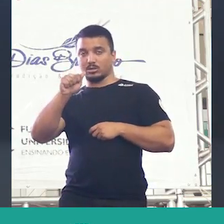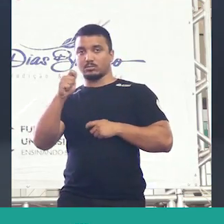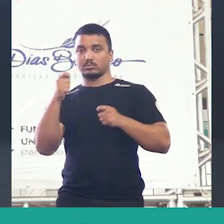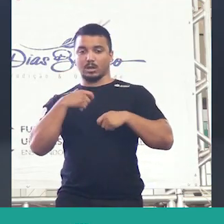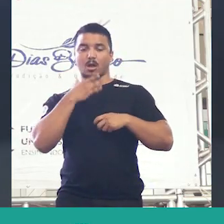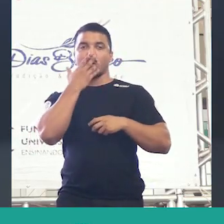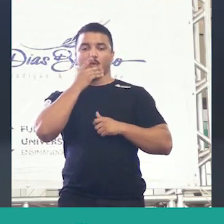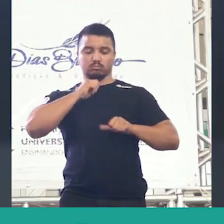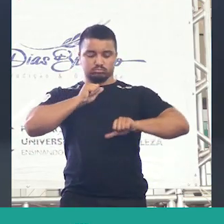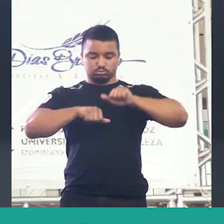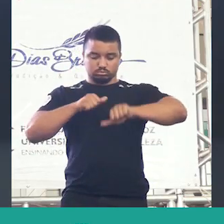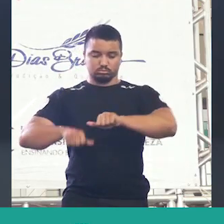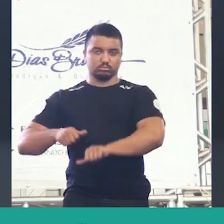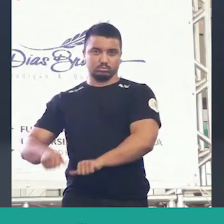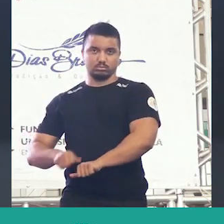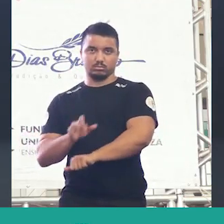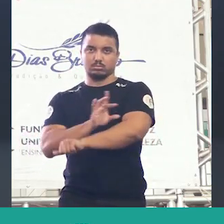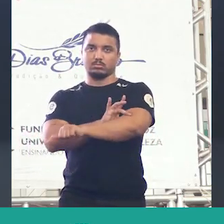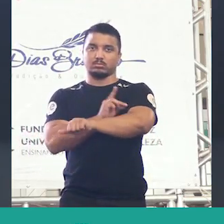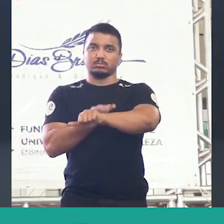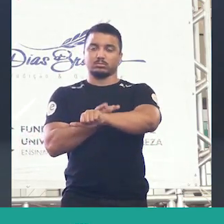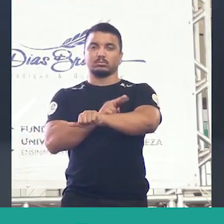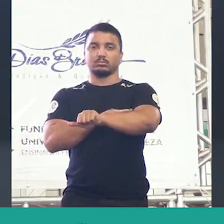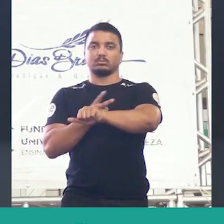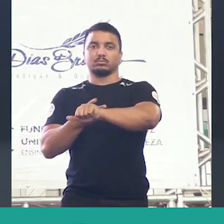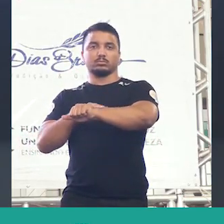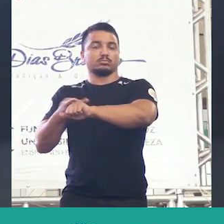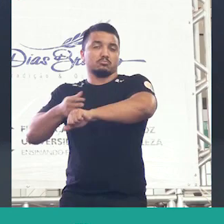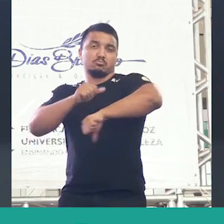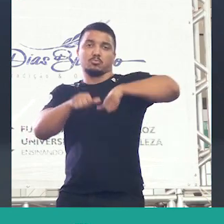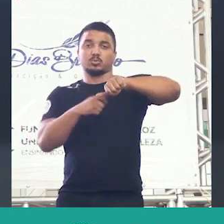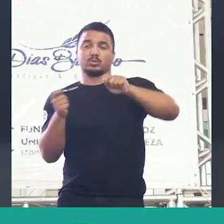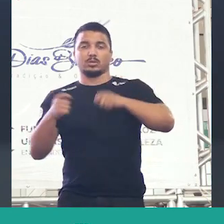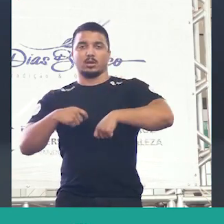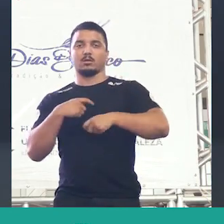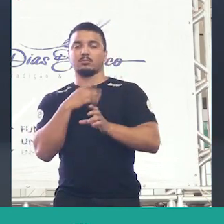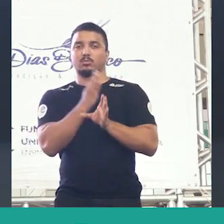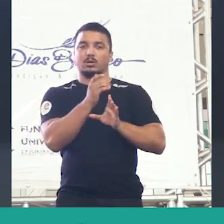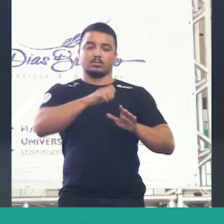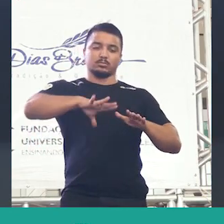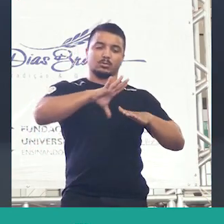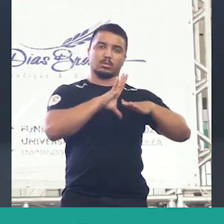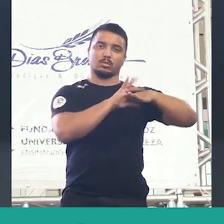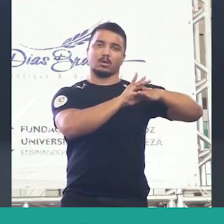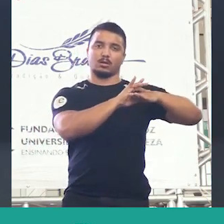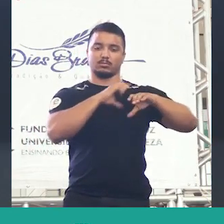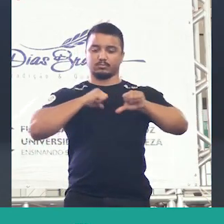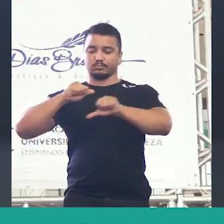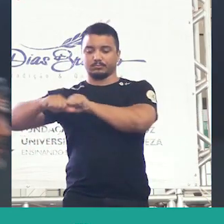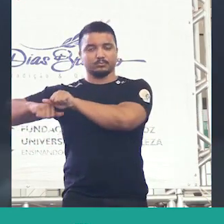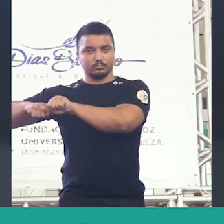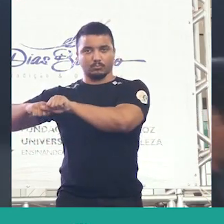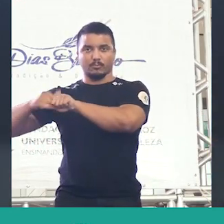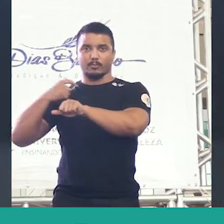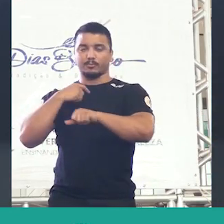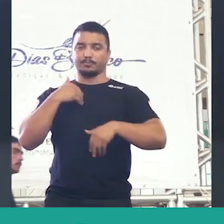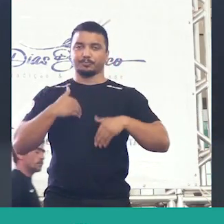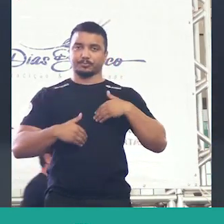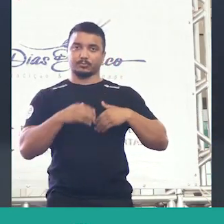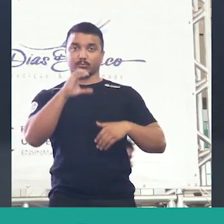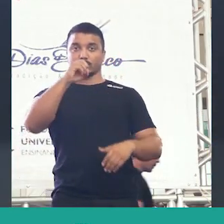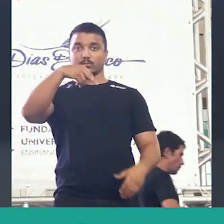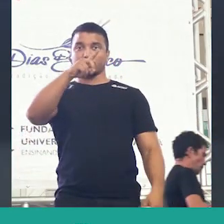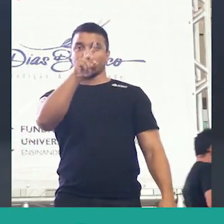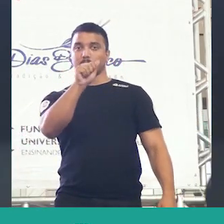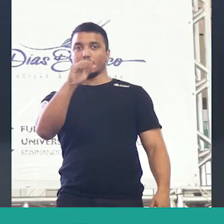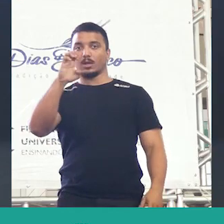pode trocar de coloração da pele para produzir a cor de superfície na qual está em contato. Do ponto de vista do comportamento de